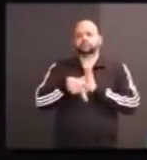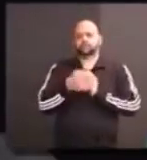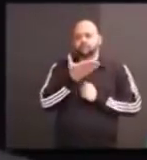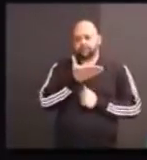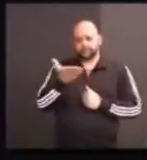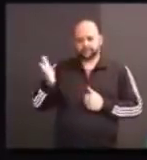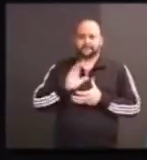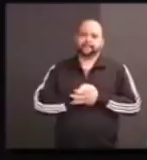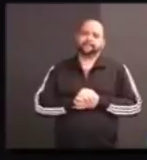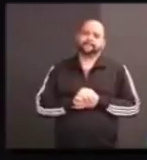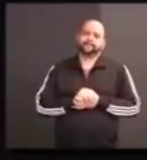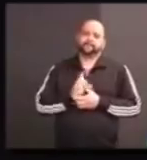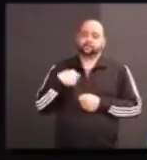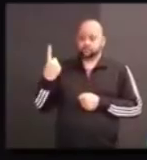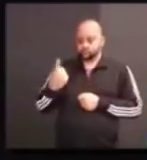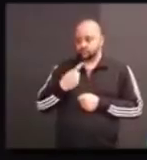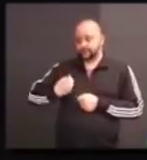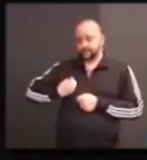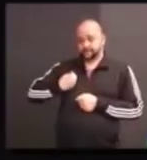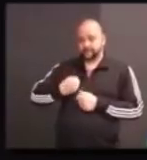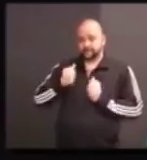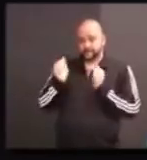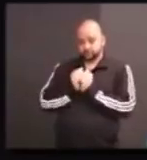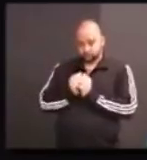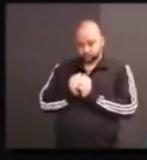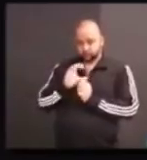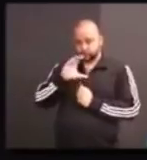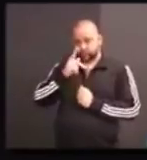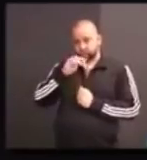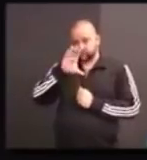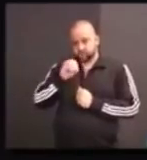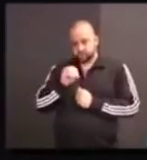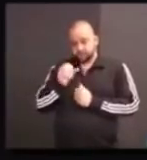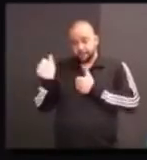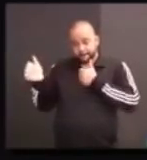Nós convivemos com Chico Xavier de perto.